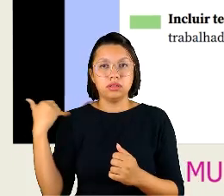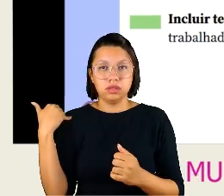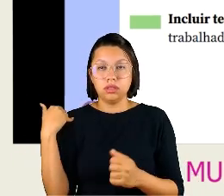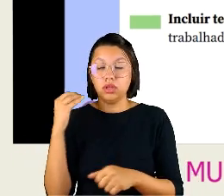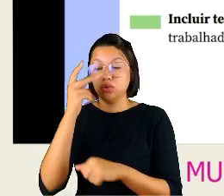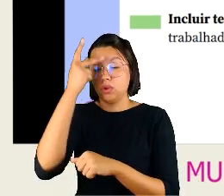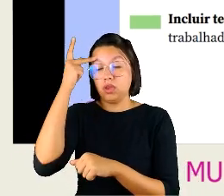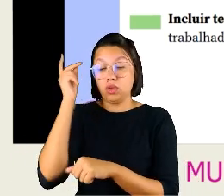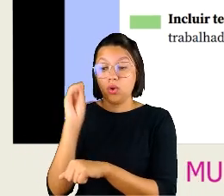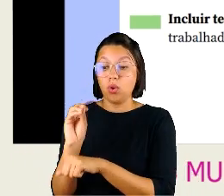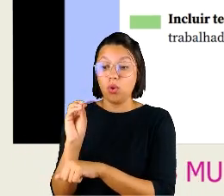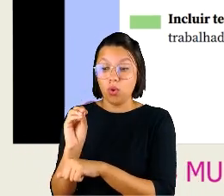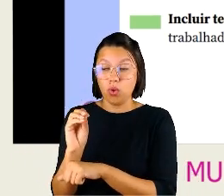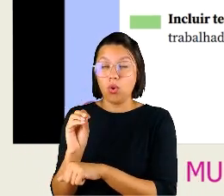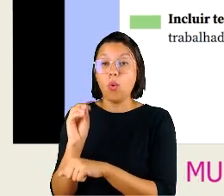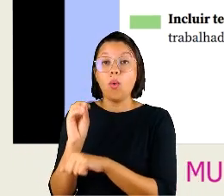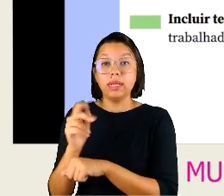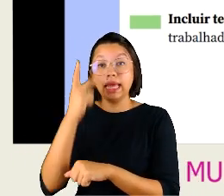cuida.